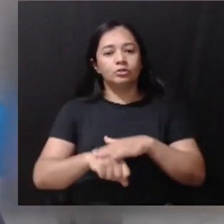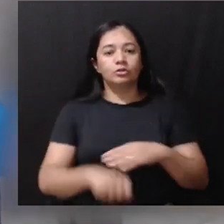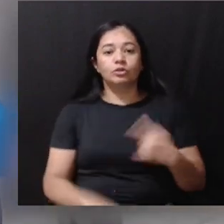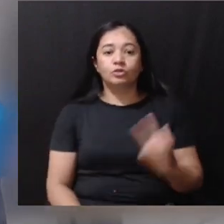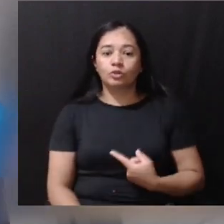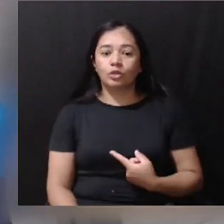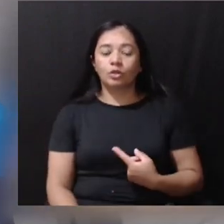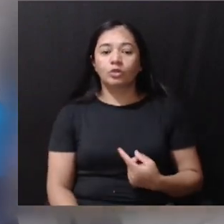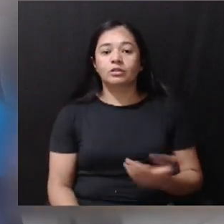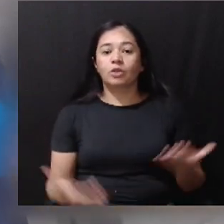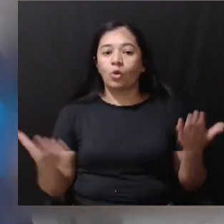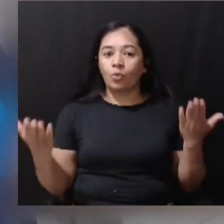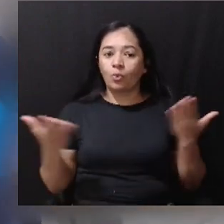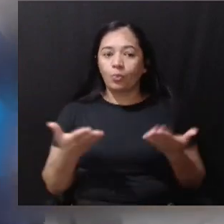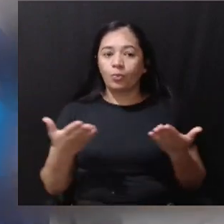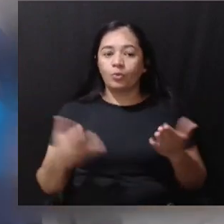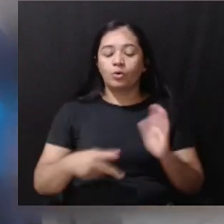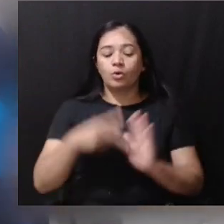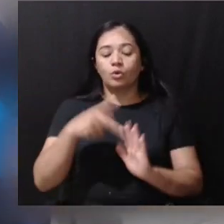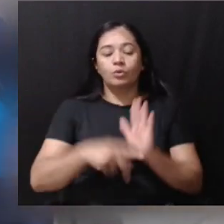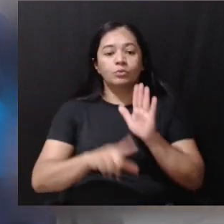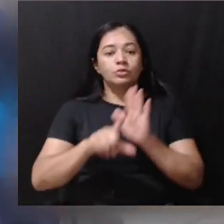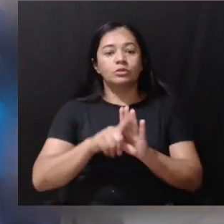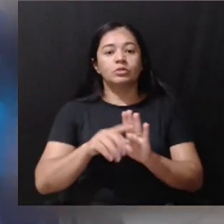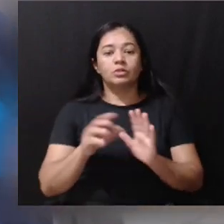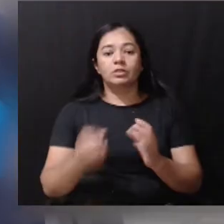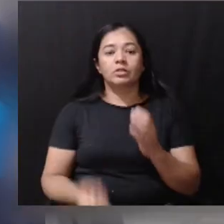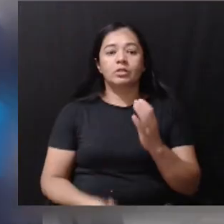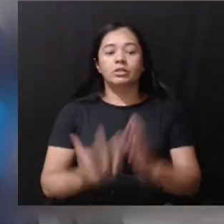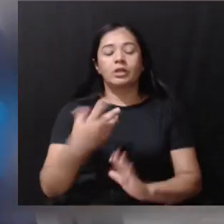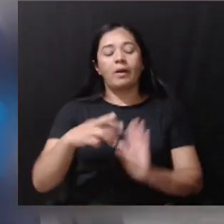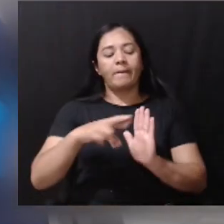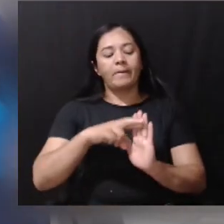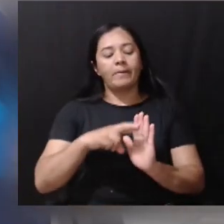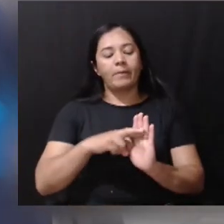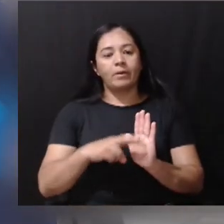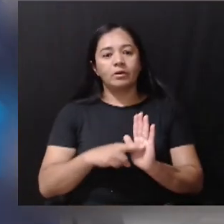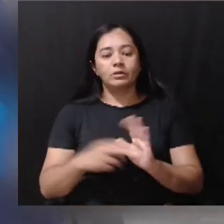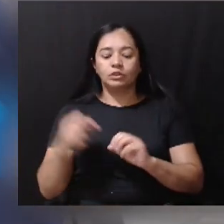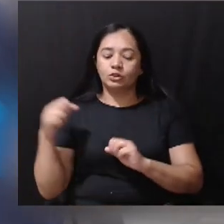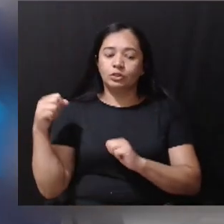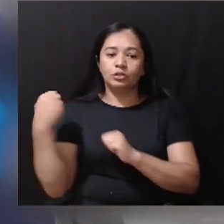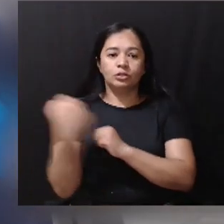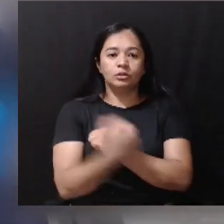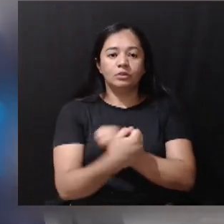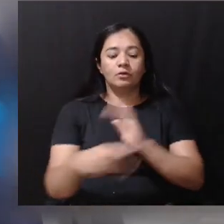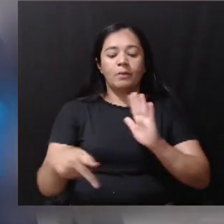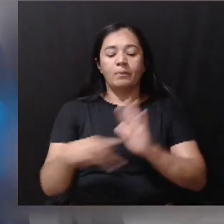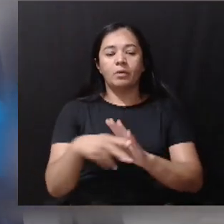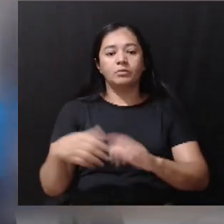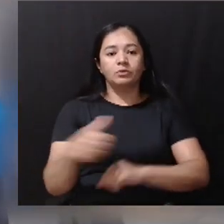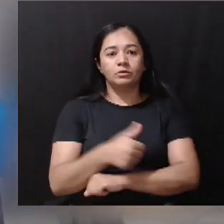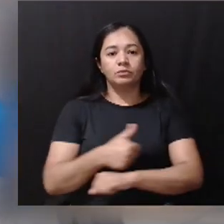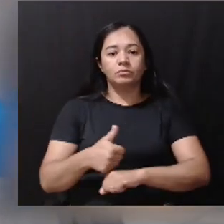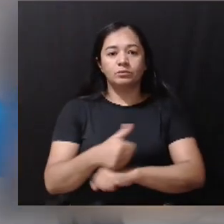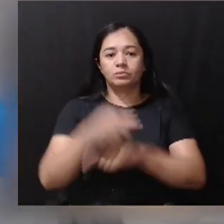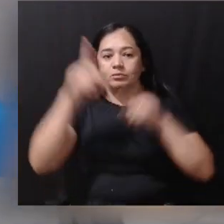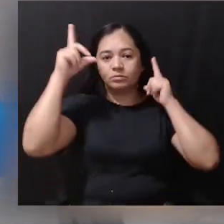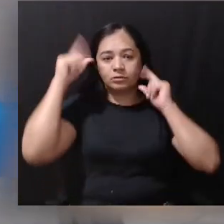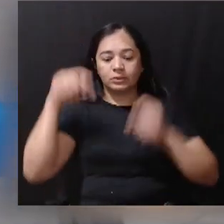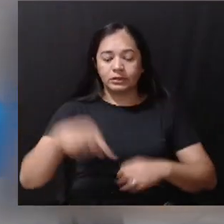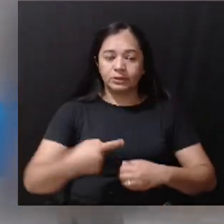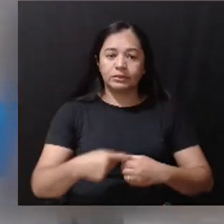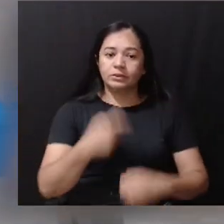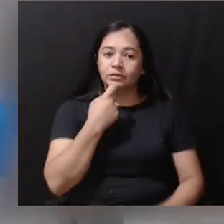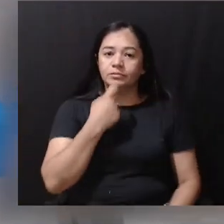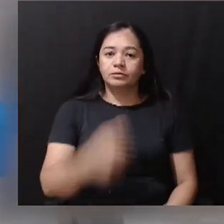protocolamos hoje, né, um projeto de lei que visa criar um protocolo de defesa desses profissionais aqui na cidade de Campinas, possa ser